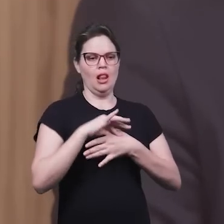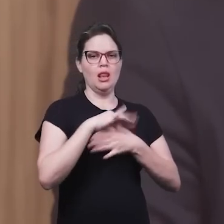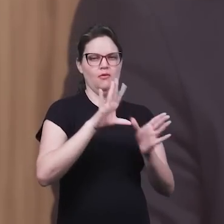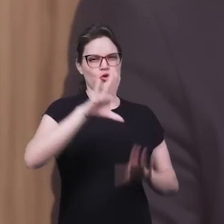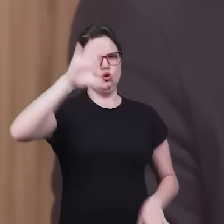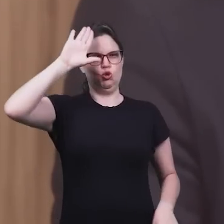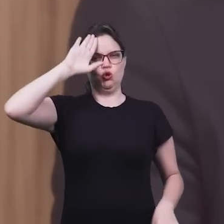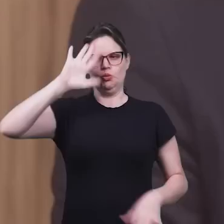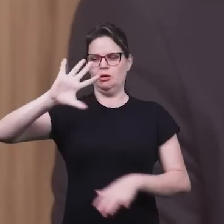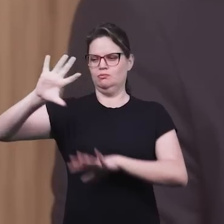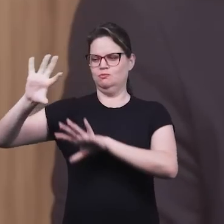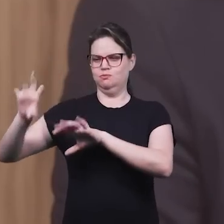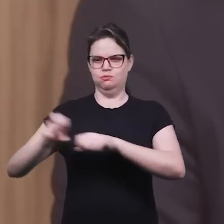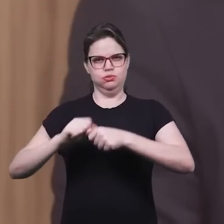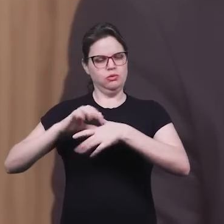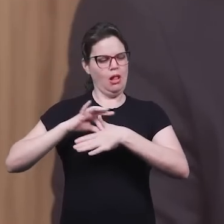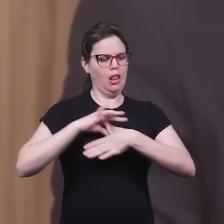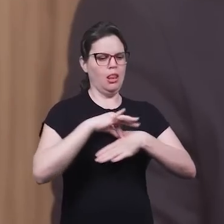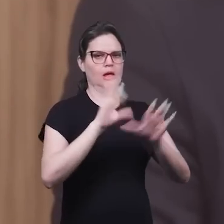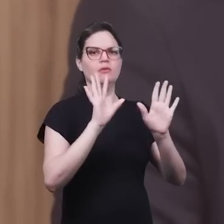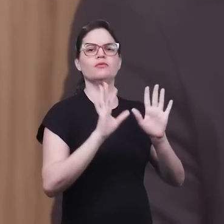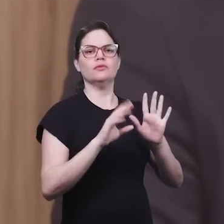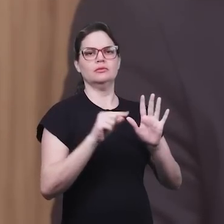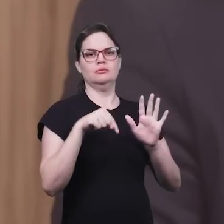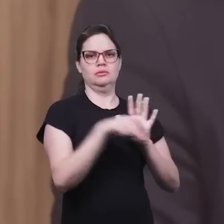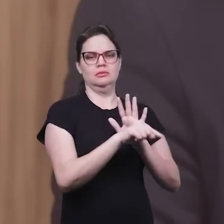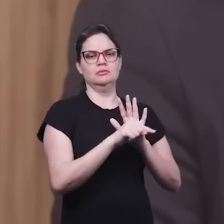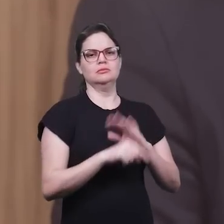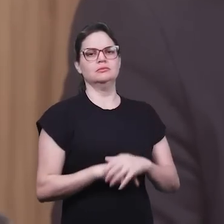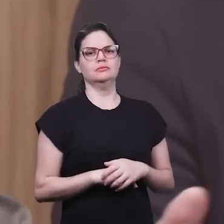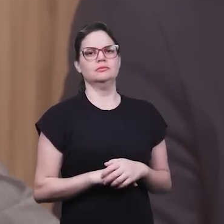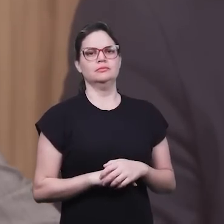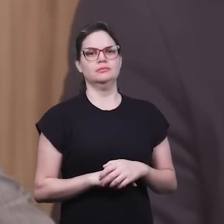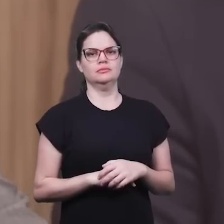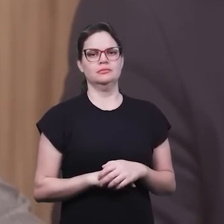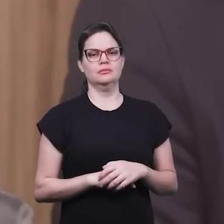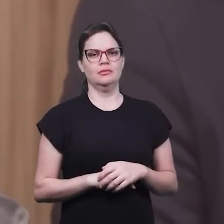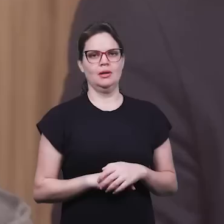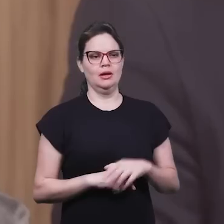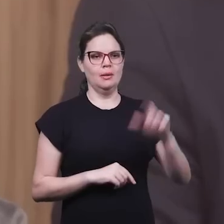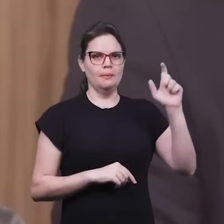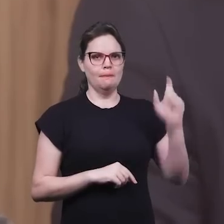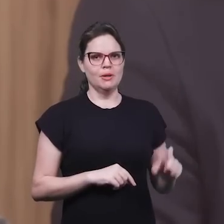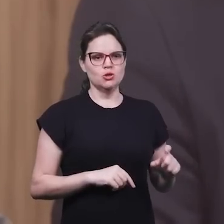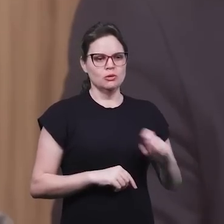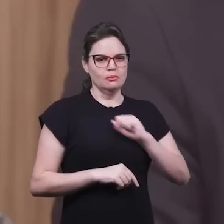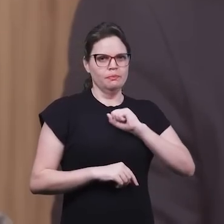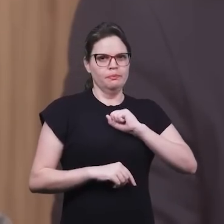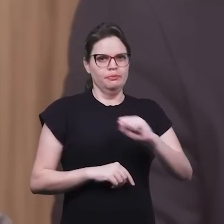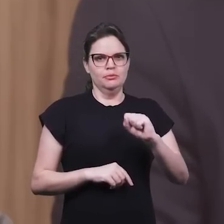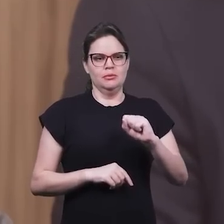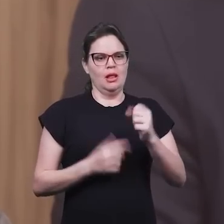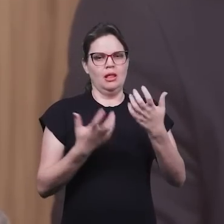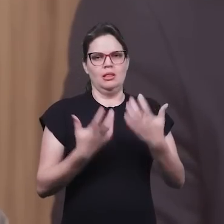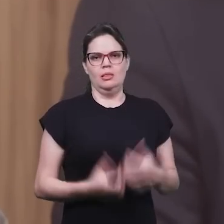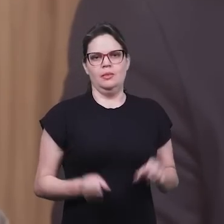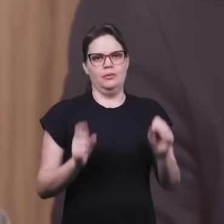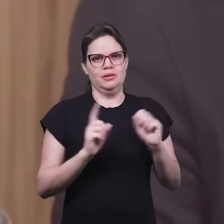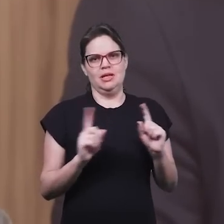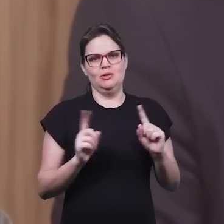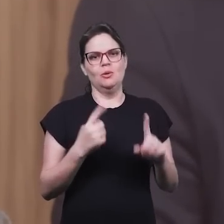os registros, nós não podemos afirmar, mas até mesmo a pessoa que iria cometer o martírio, queria matá-lo, ela não